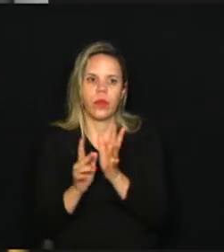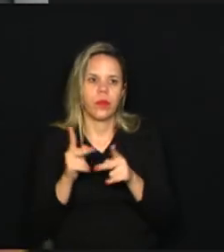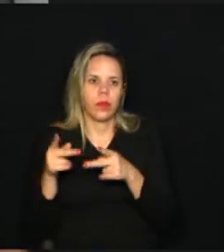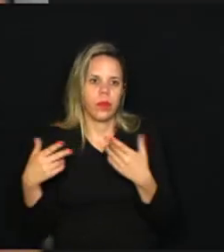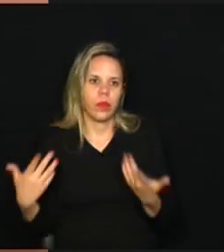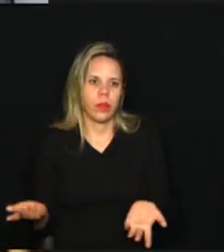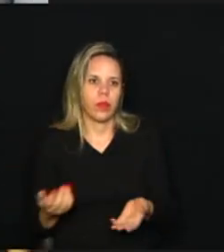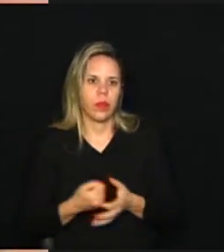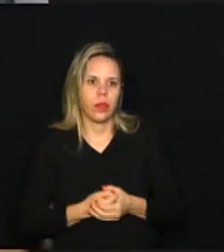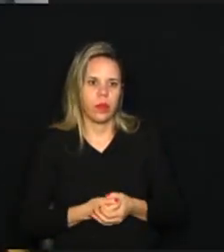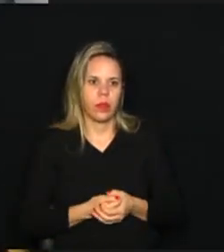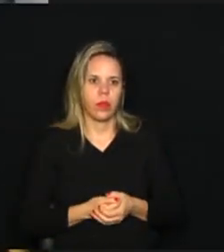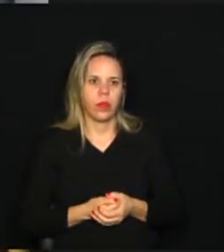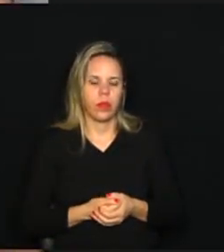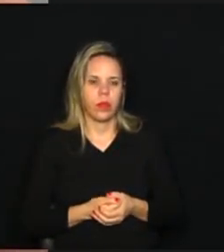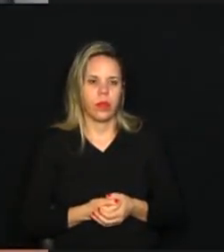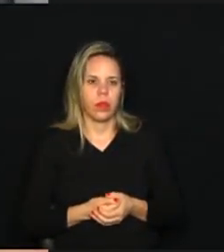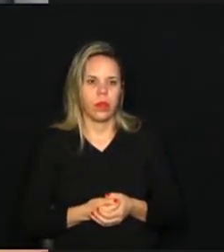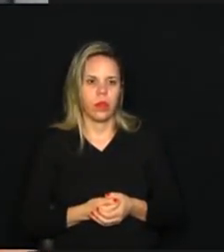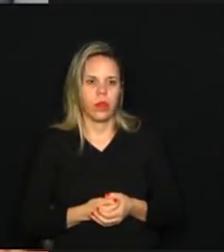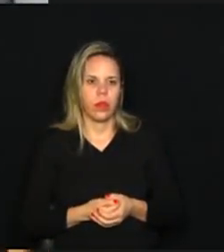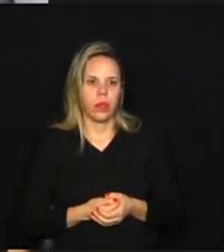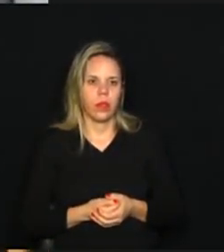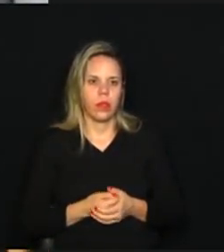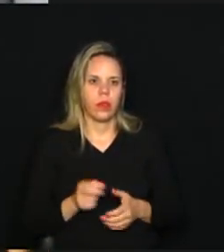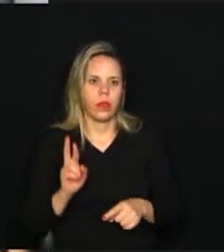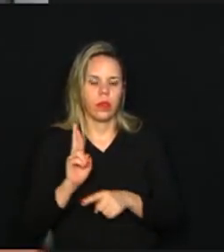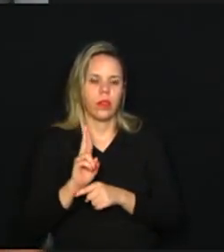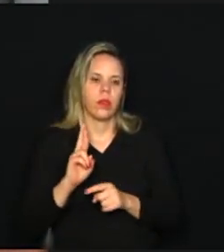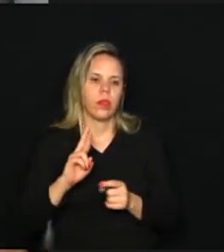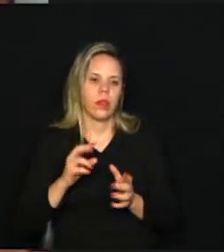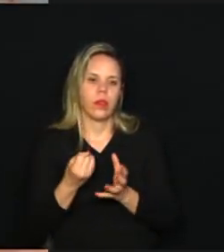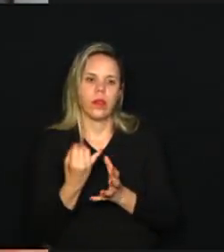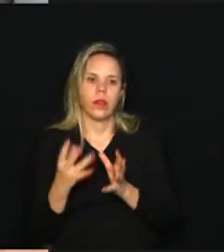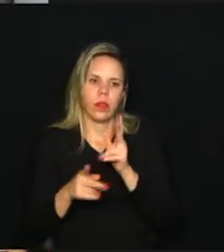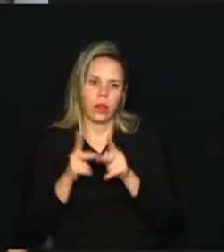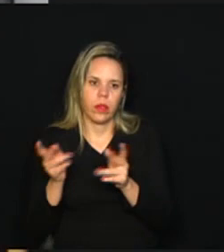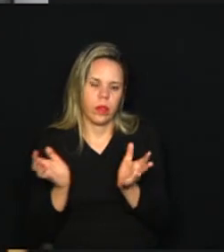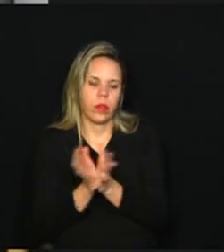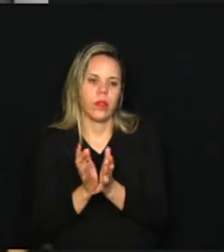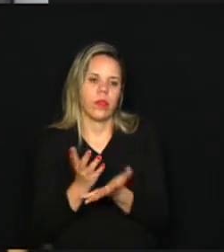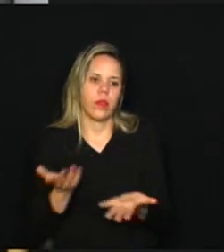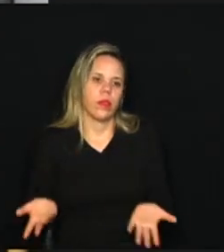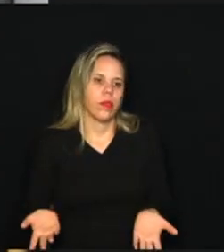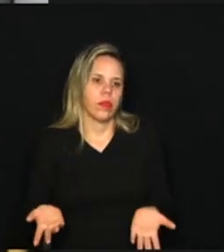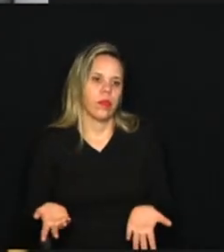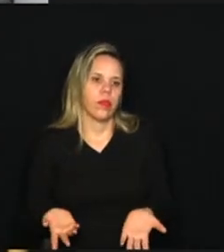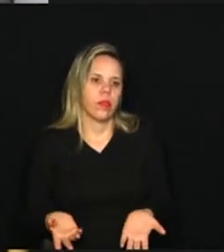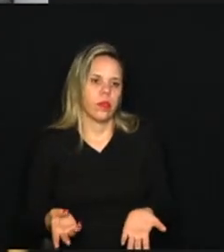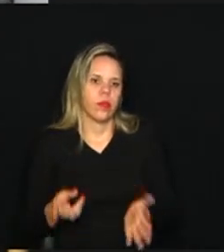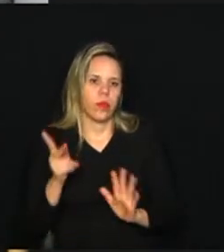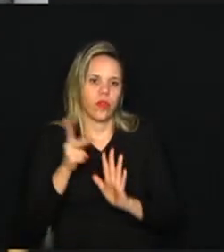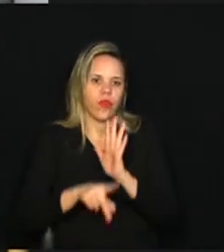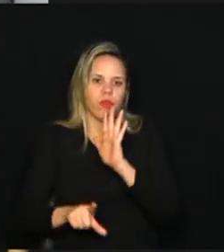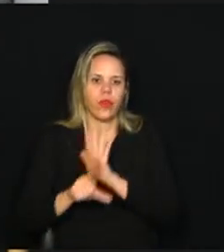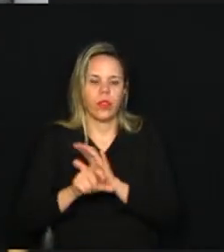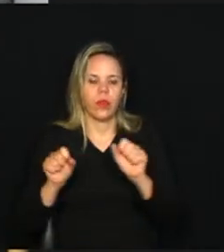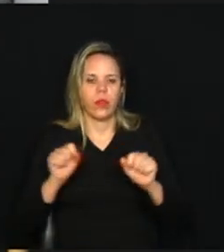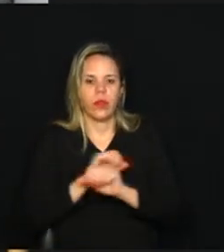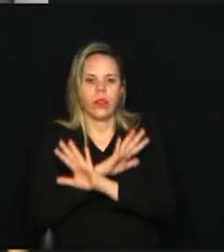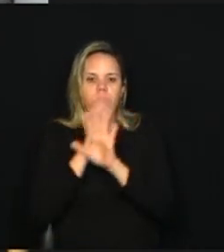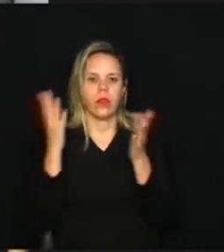né? Uma parcela da população representativa, né? E aí, nesse caso, né, acho que o projeto de lei deixa isso muito bem